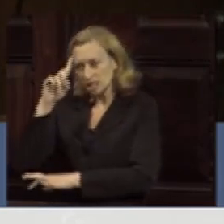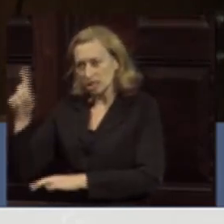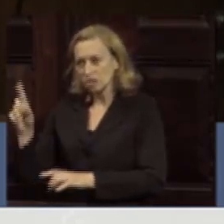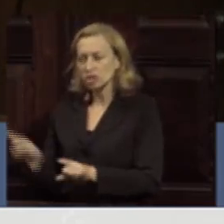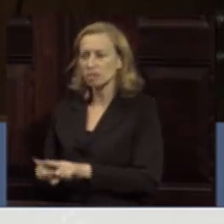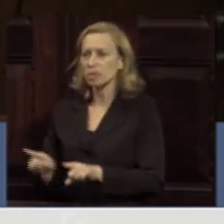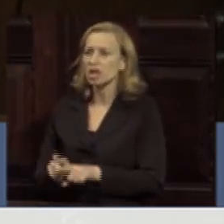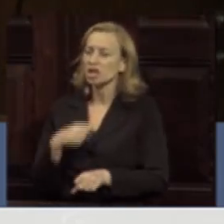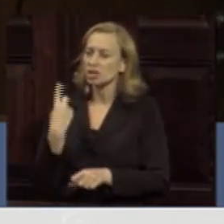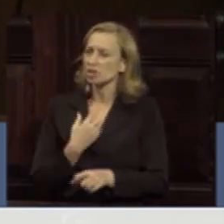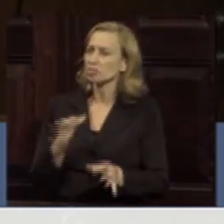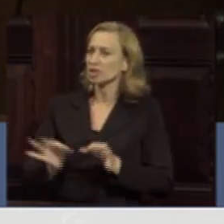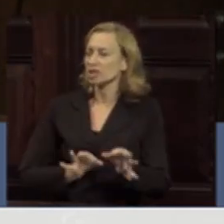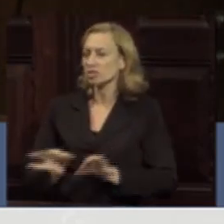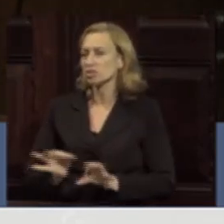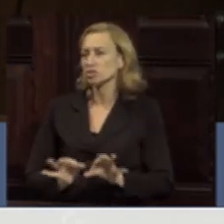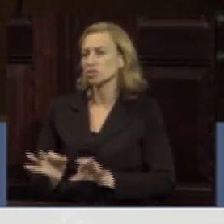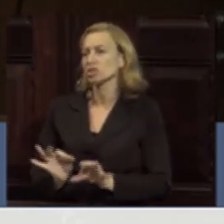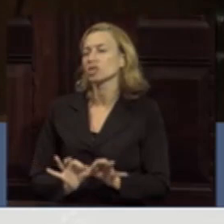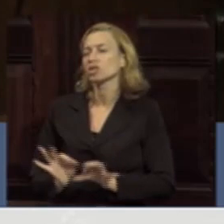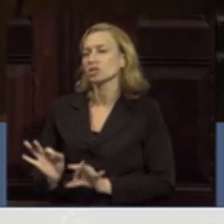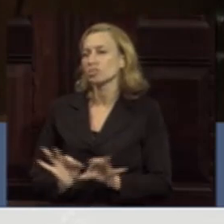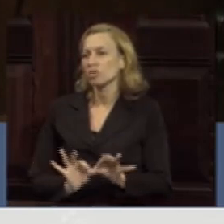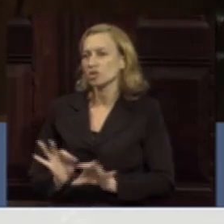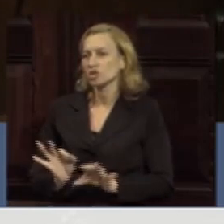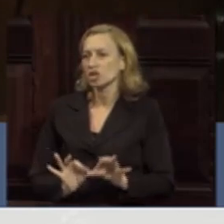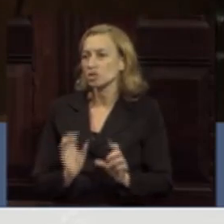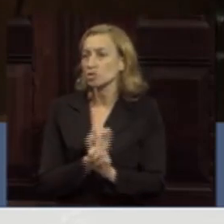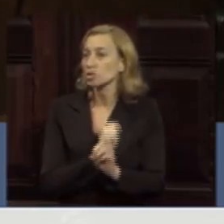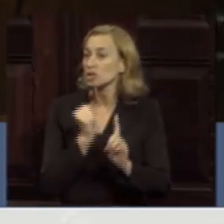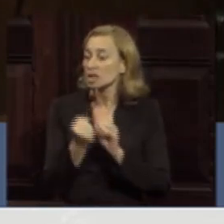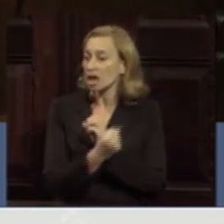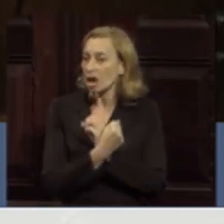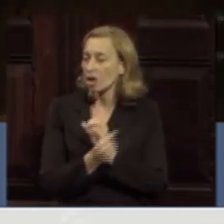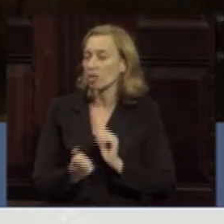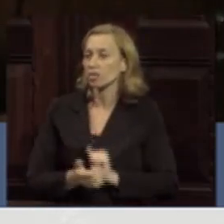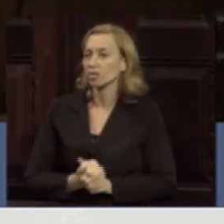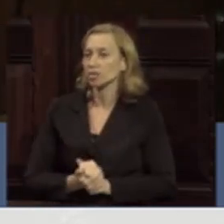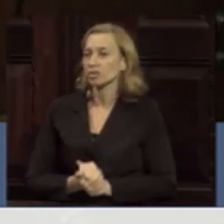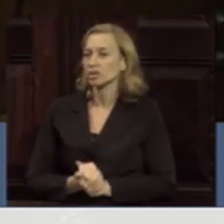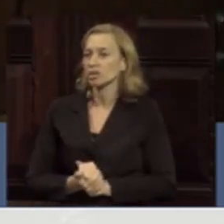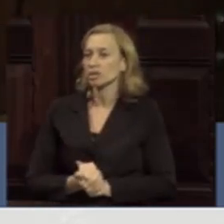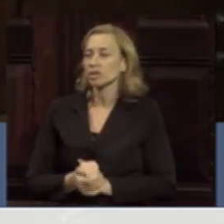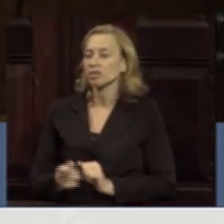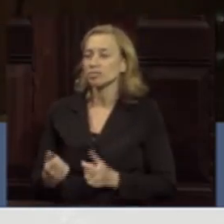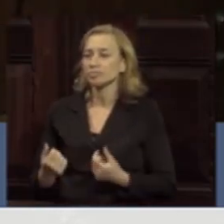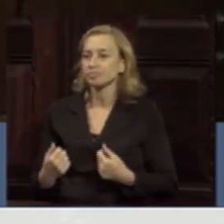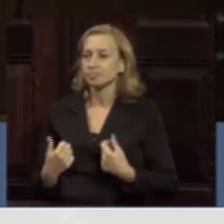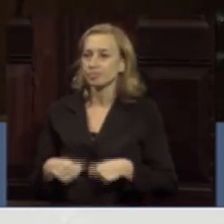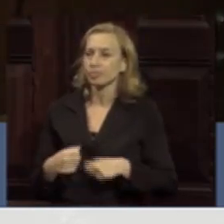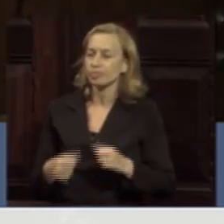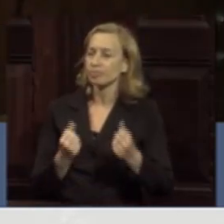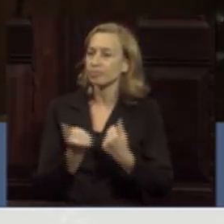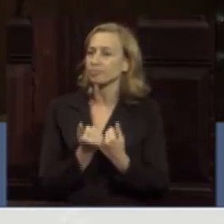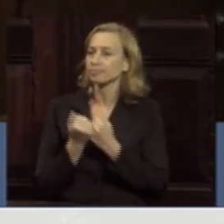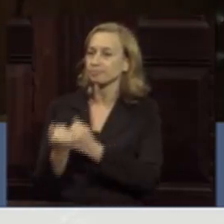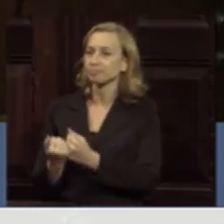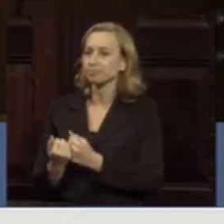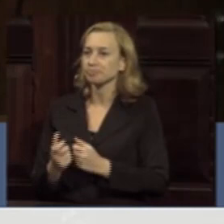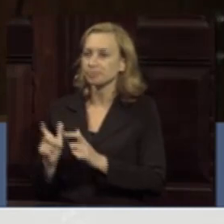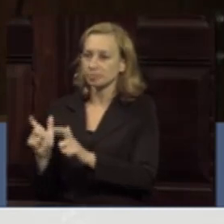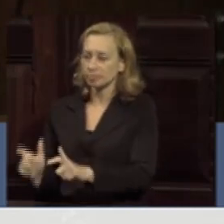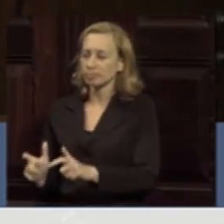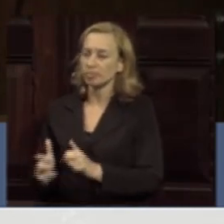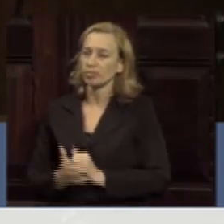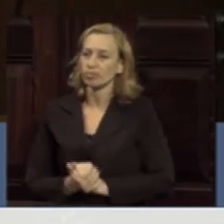de projetos sociais. Nós precisamos que a UPP social, que só ficou no papel, tome conta. Afinal de